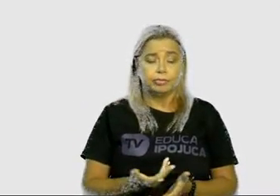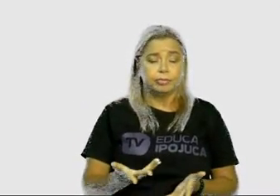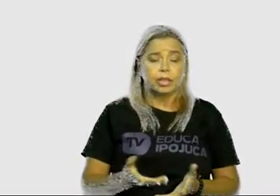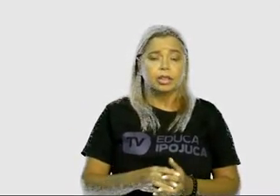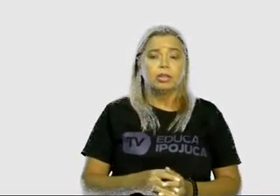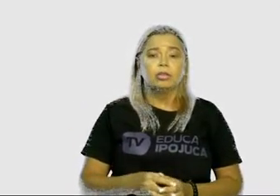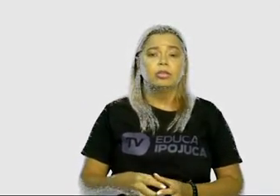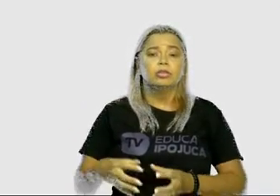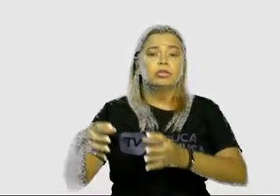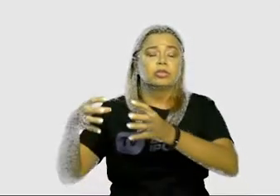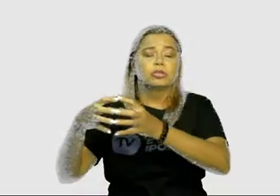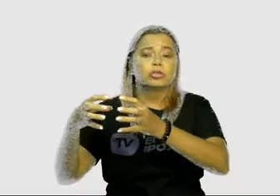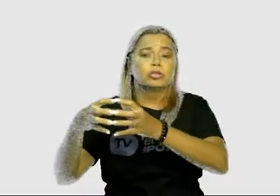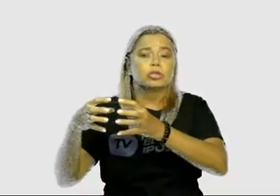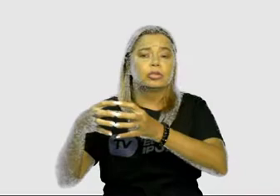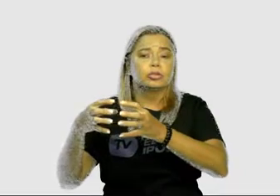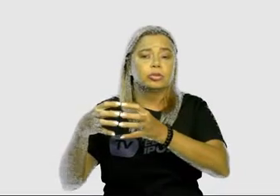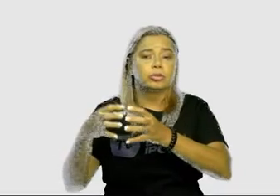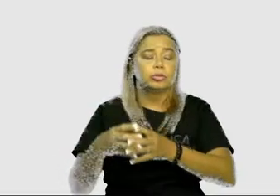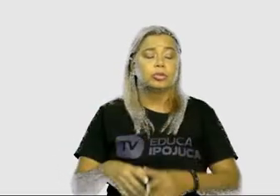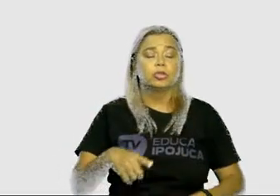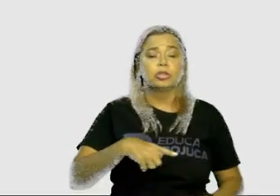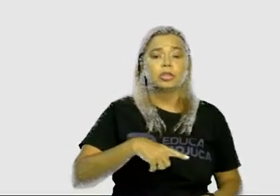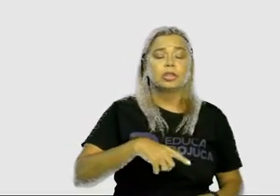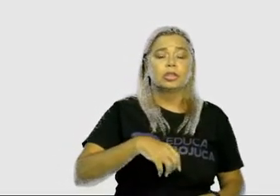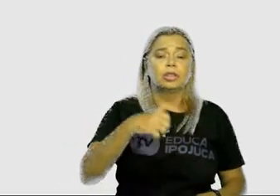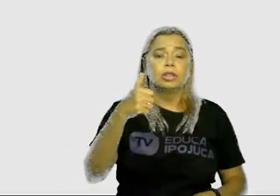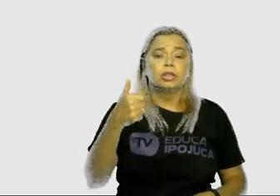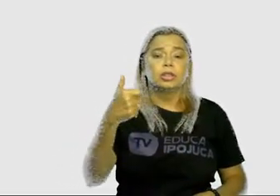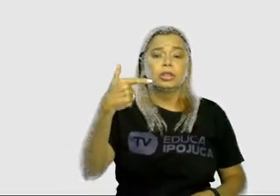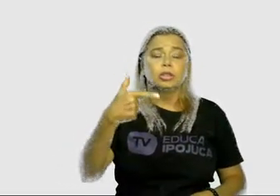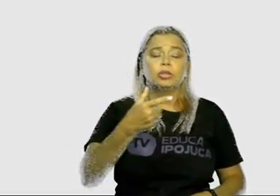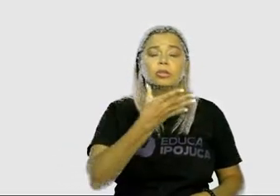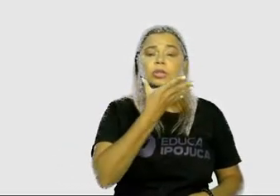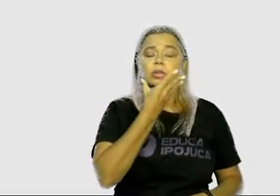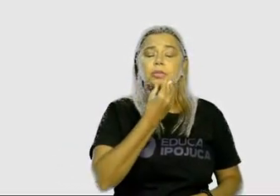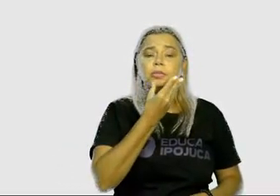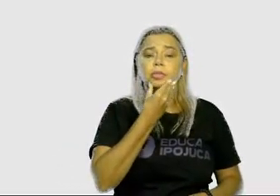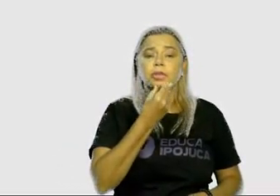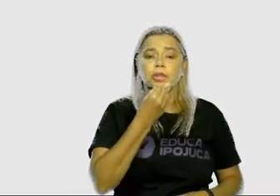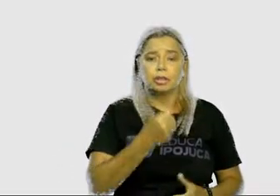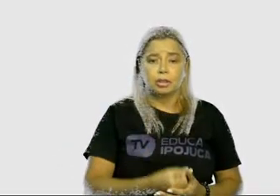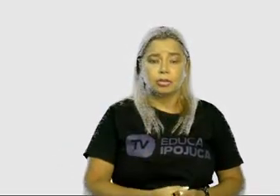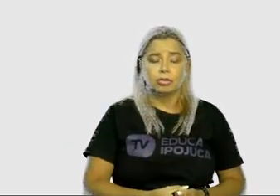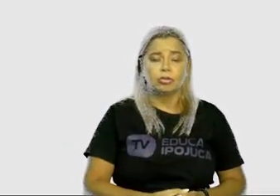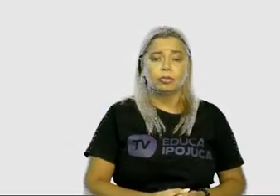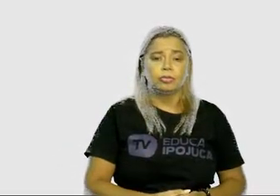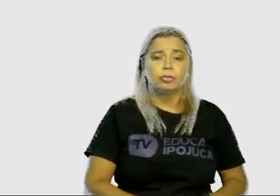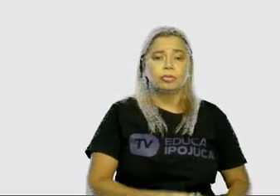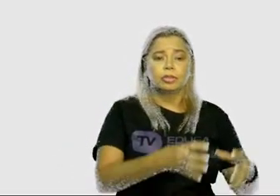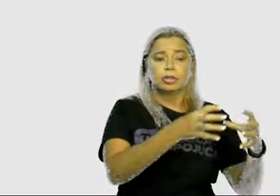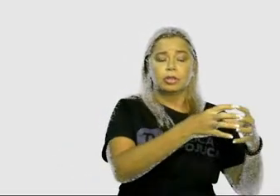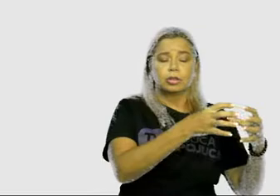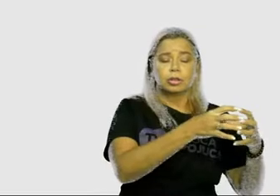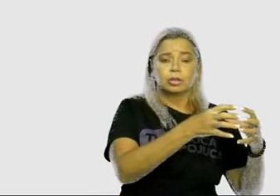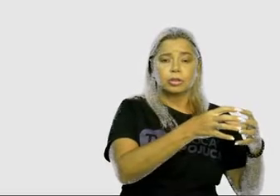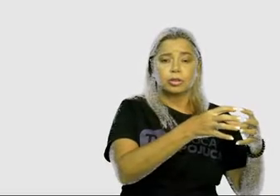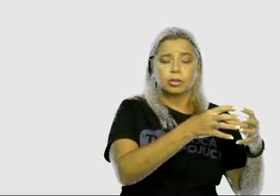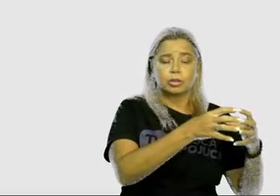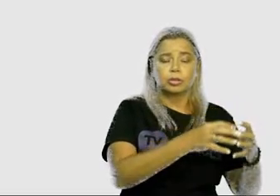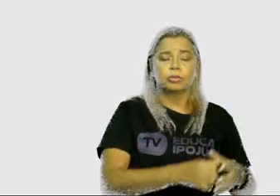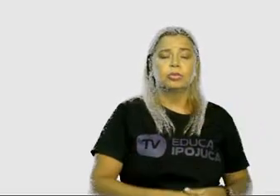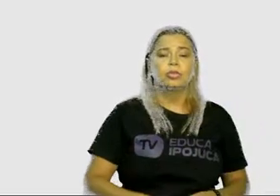grupos a gente tem o número de 12 meninos e temos um grupo doze